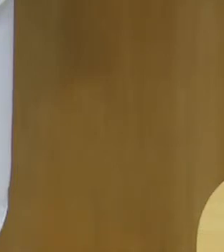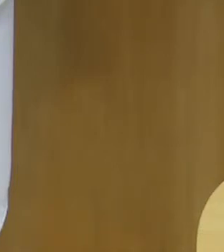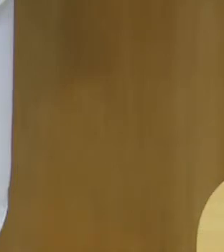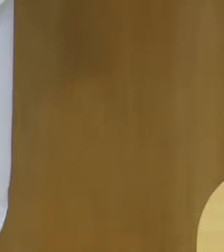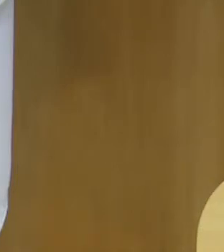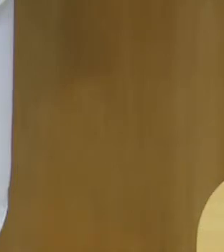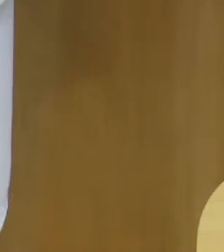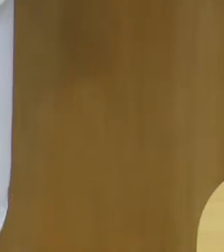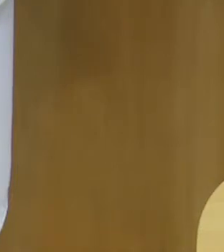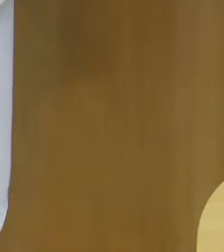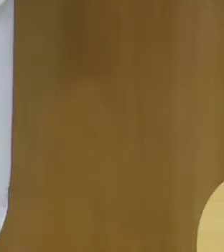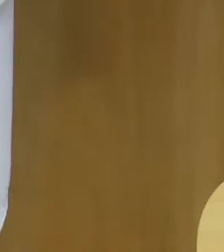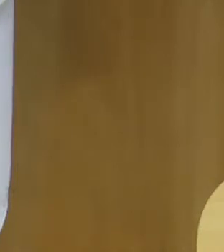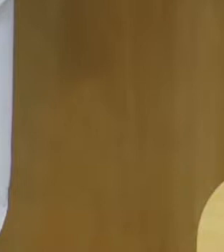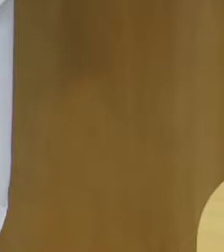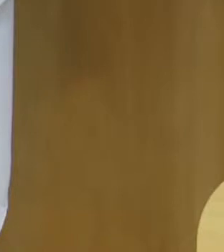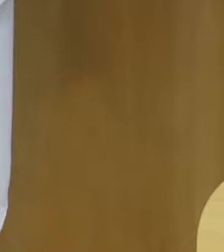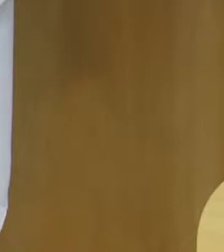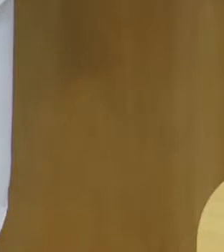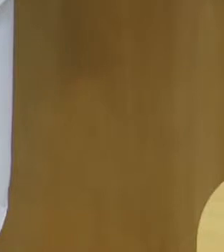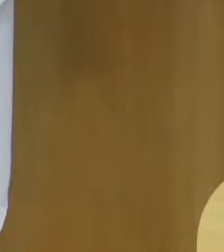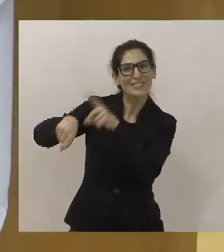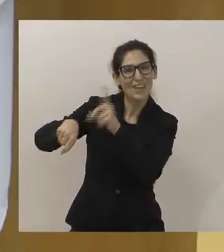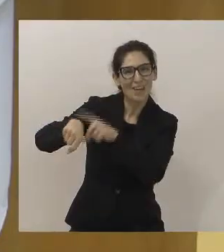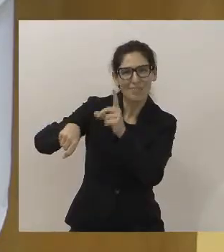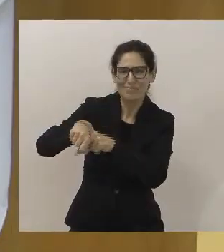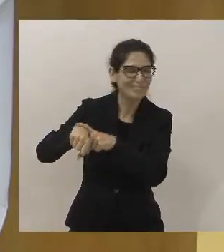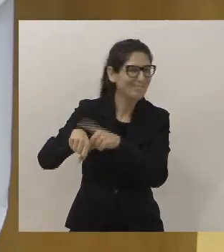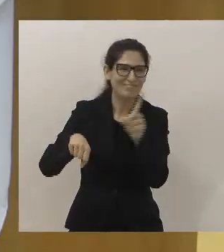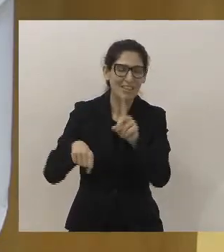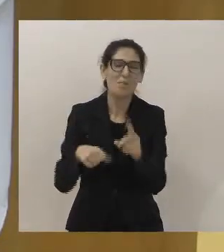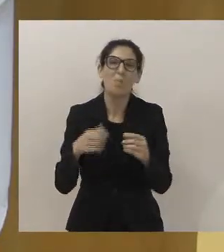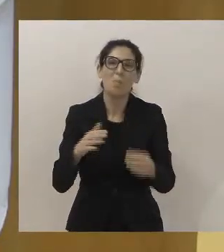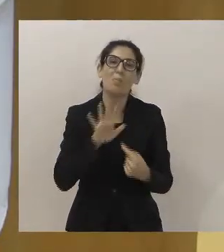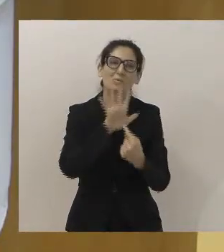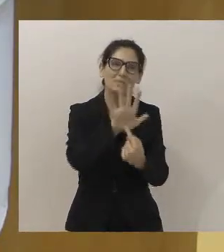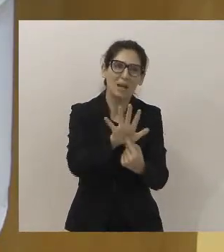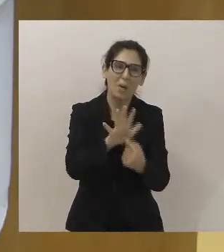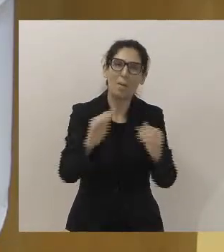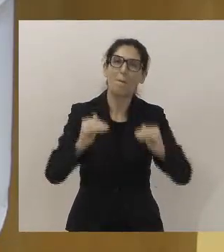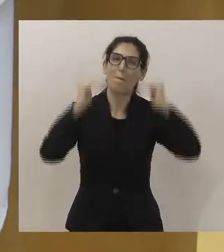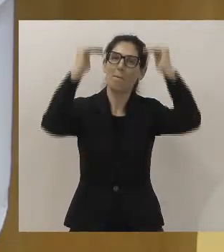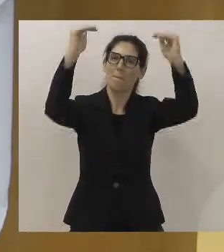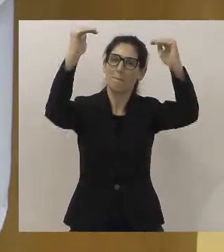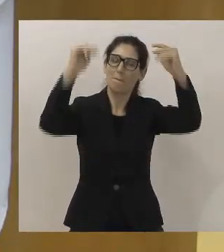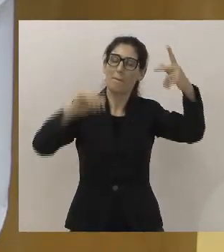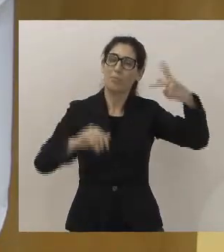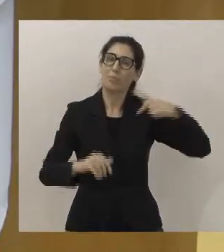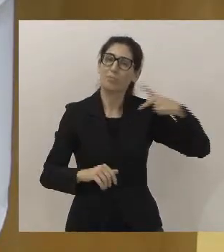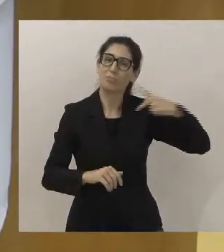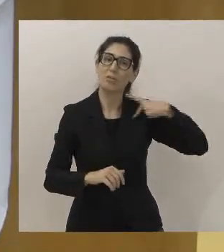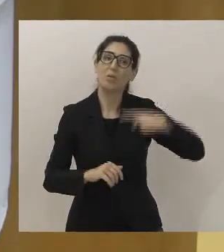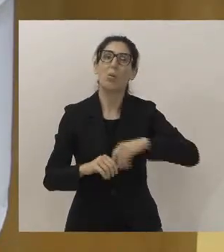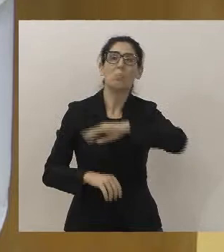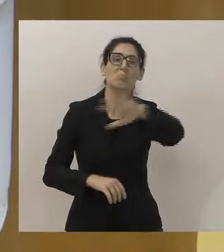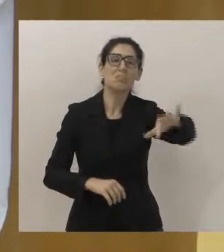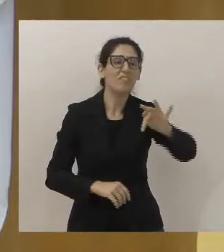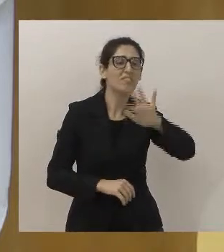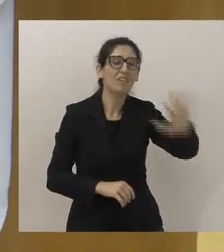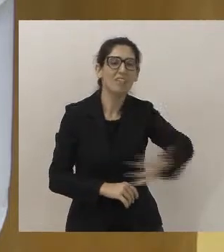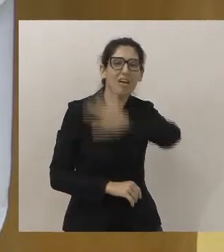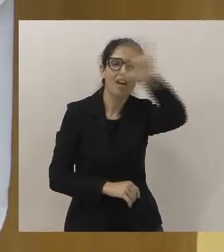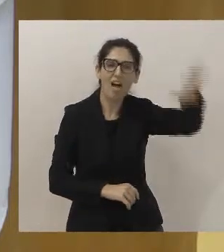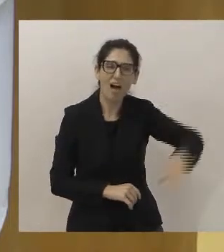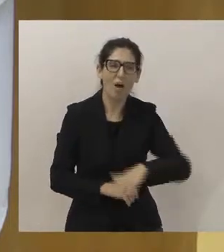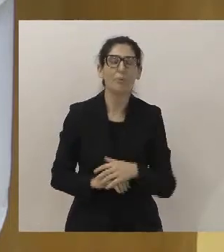o tempo não vai dar para mostrar as outras falas também do procurador a nível federal, que fala a mesma coisa. Tem que